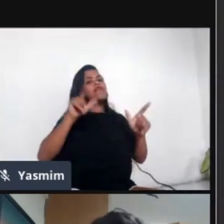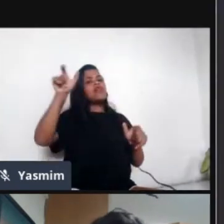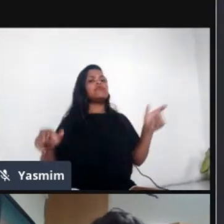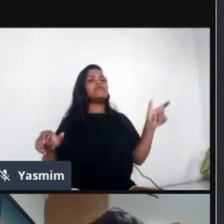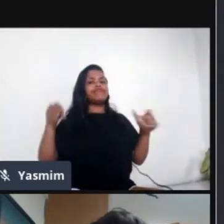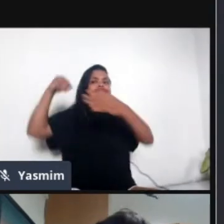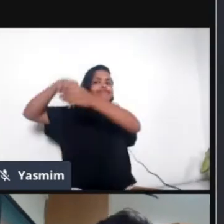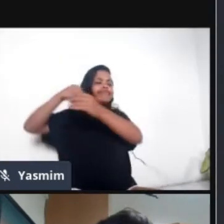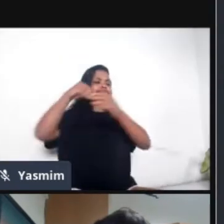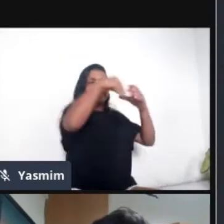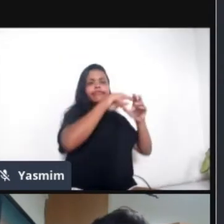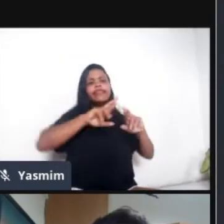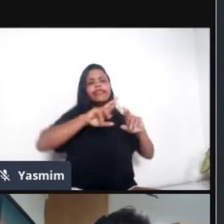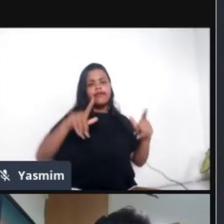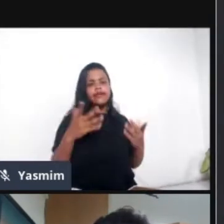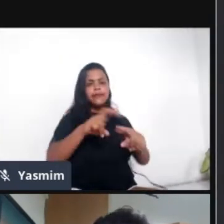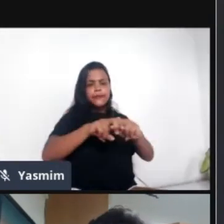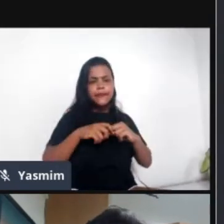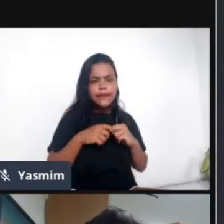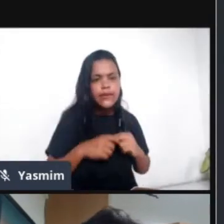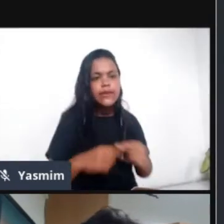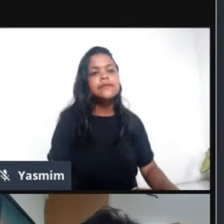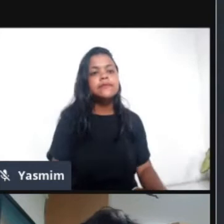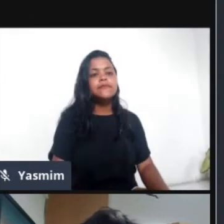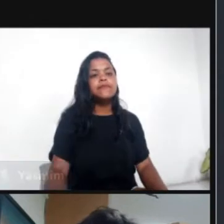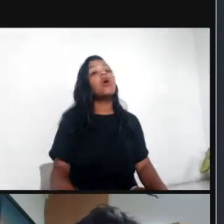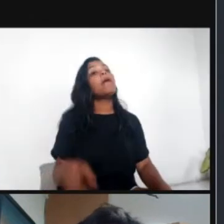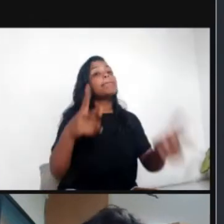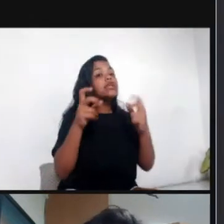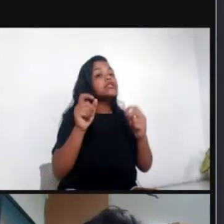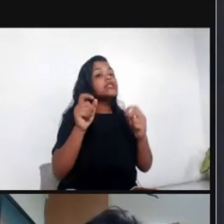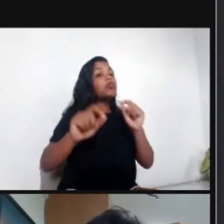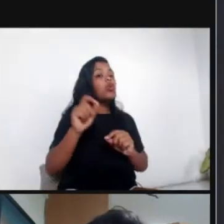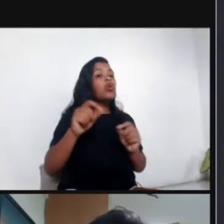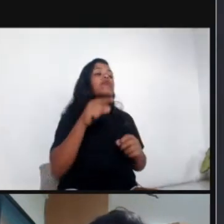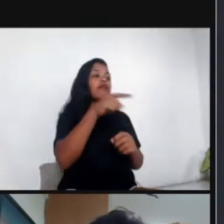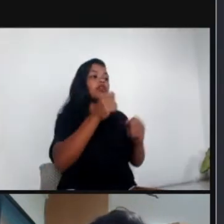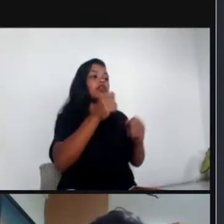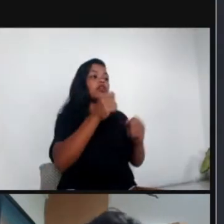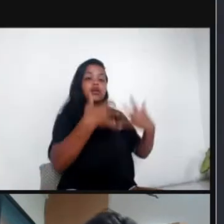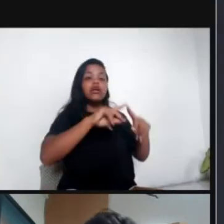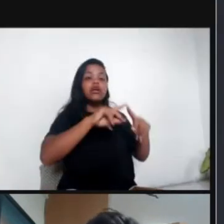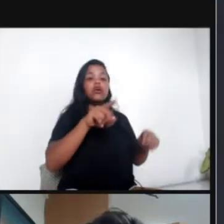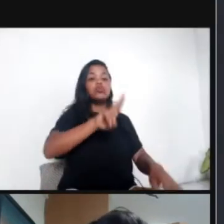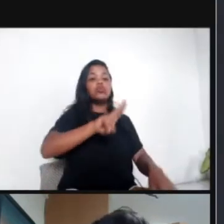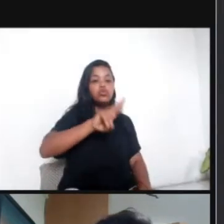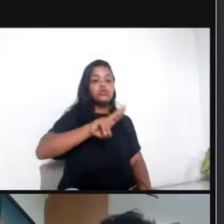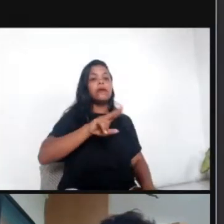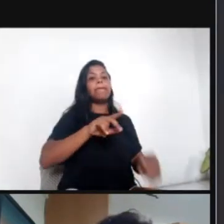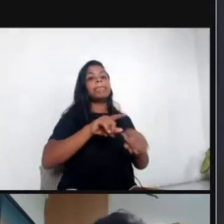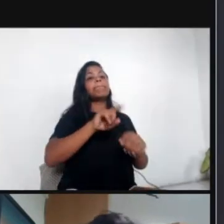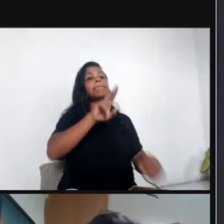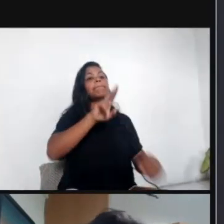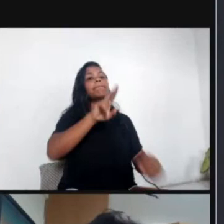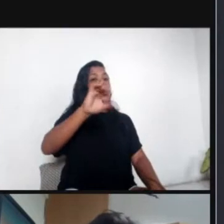hoje. Então, no clinical trials. Note que a justificativa da utilização da cloroquina, o tempo de meia-vida, nós temos de 20